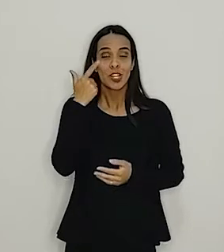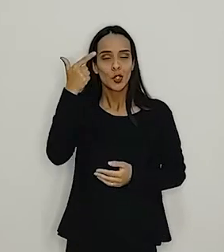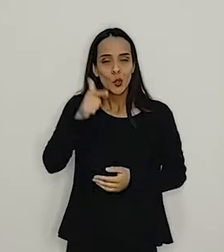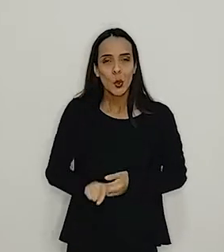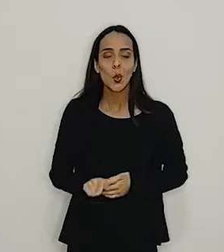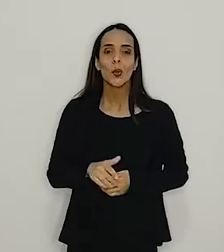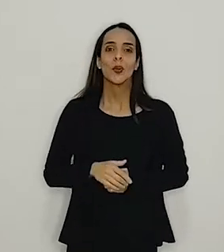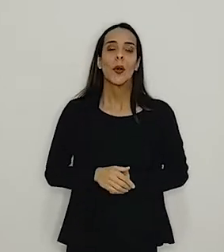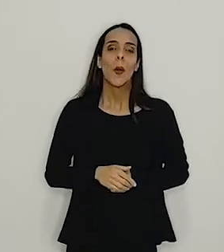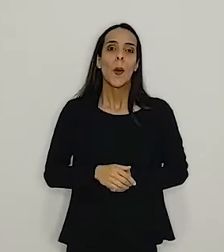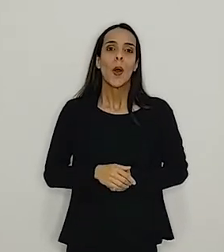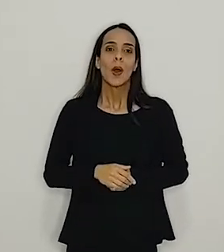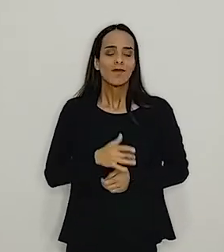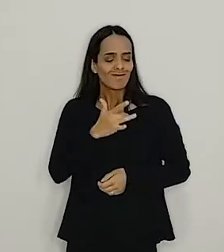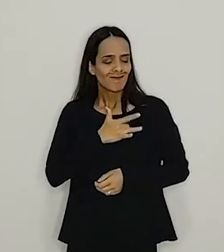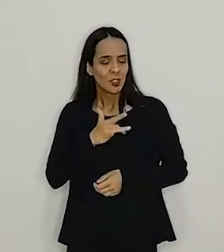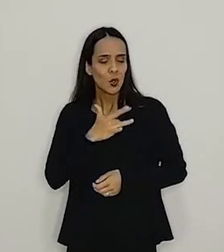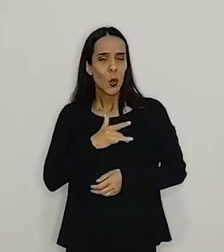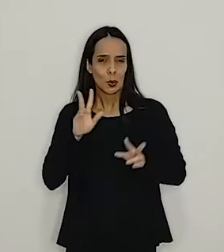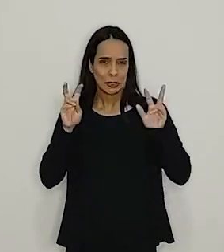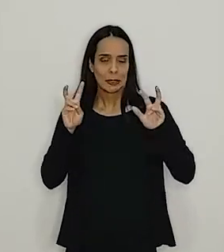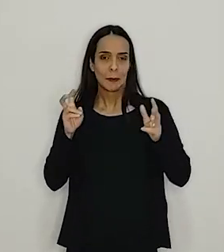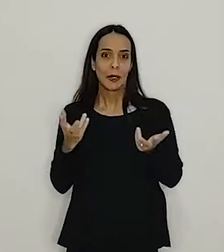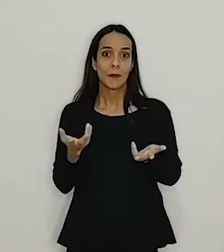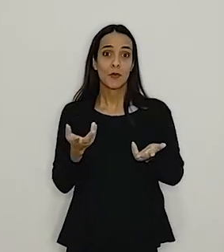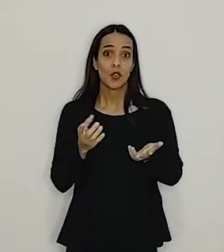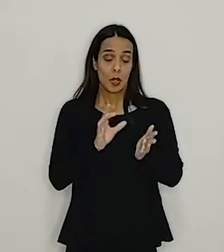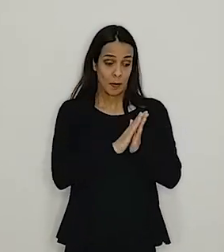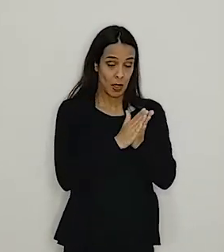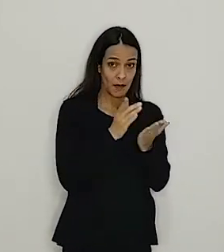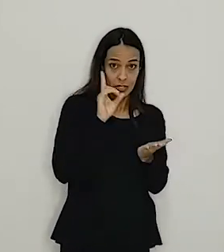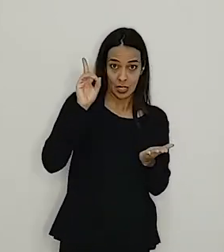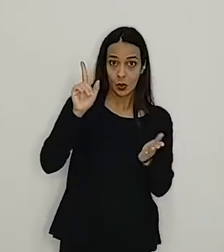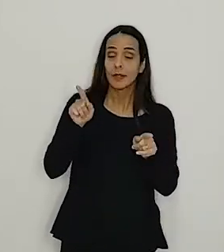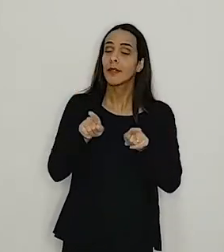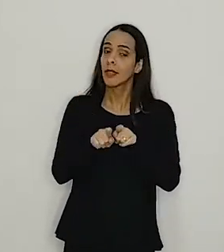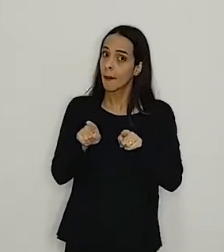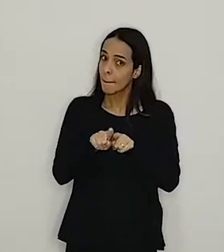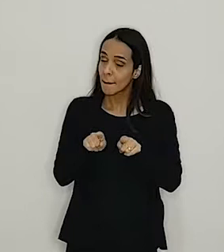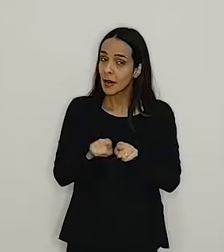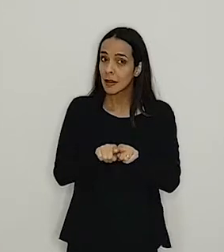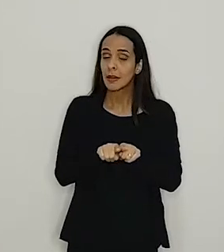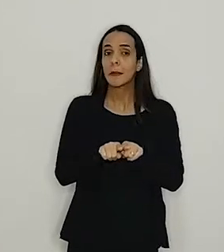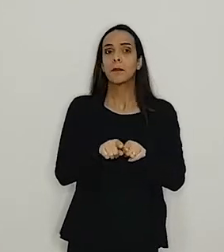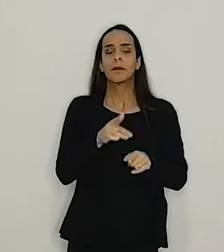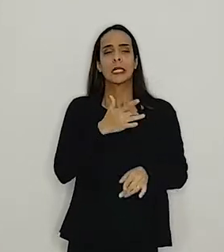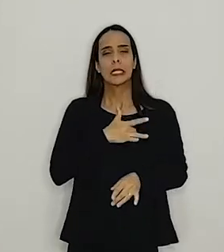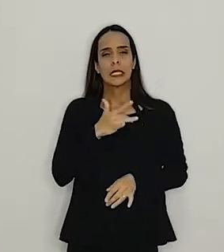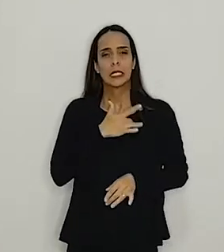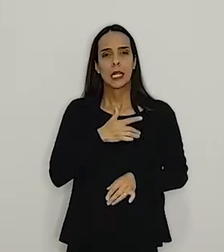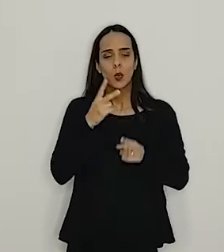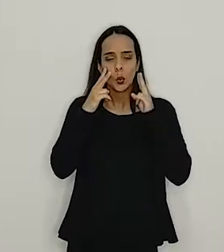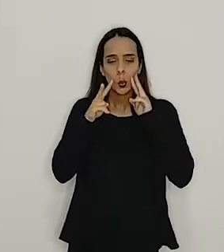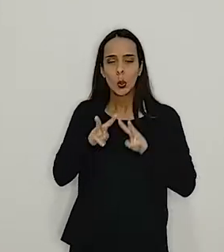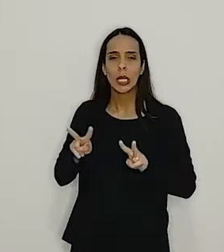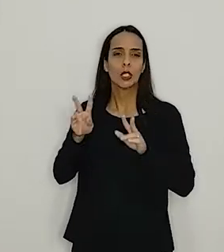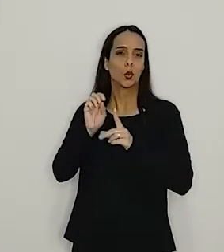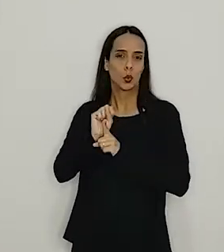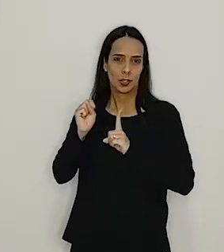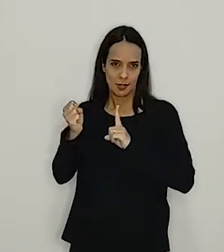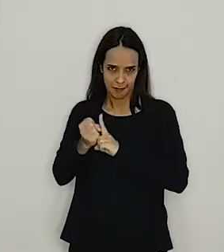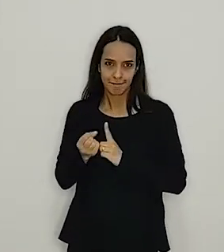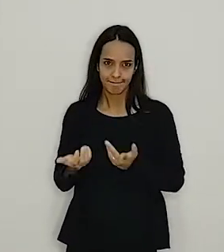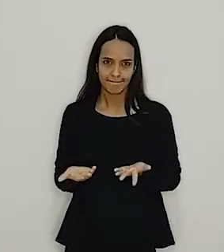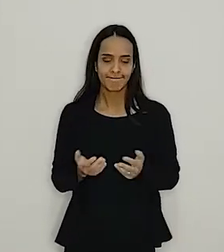momento da gente rever a questão da misericórdia, não só bíblica, e também a questão da misericórdia de um